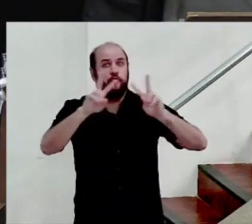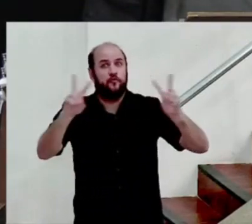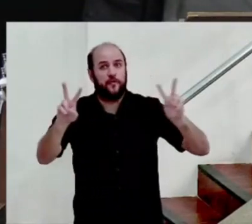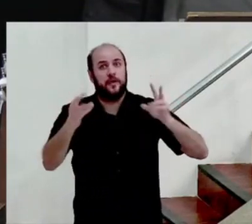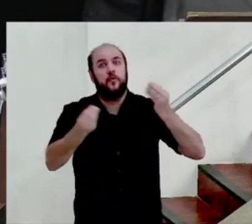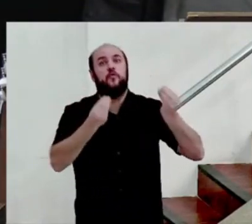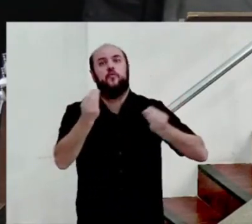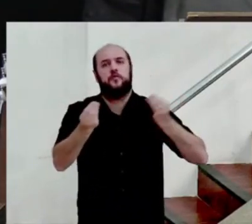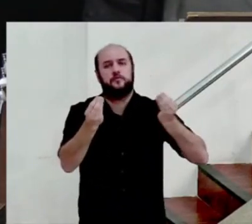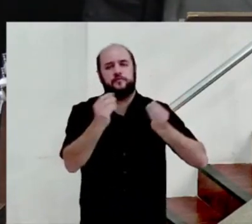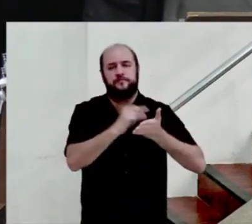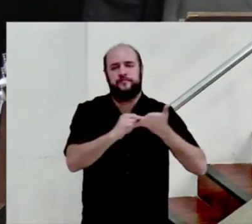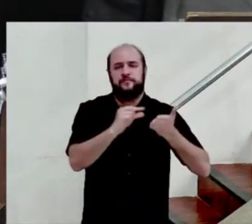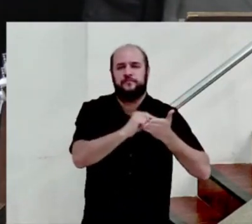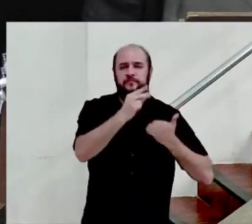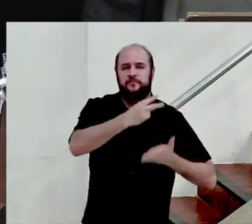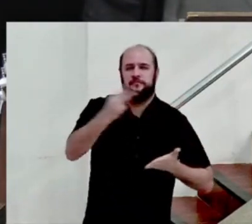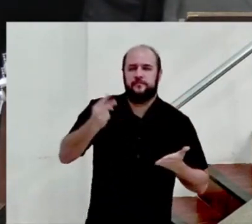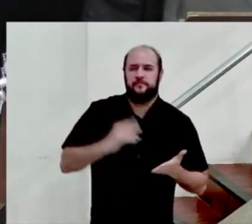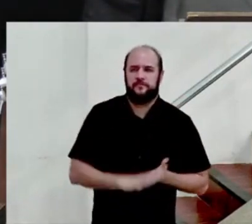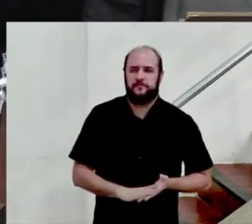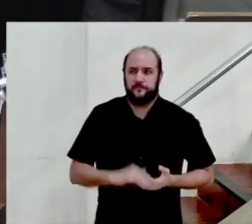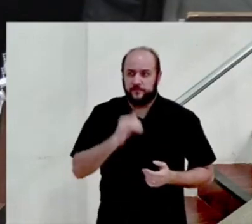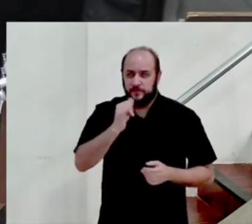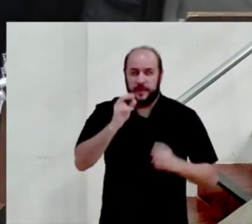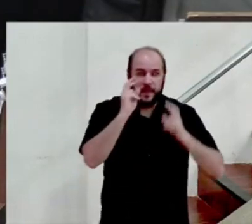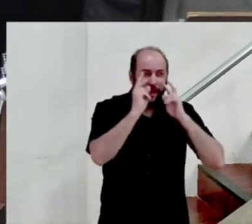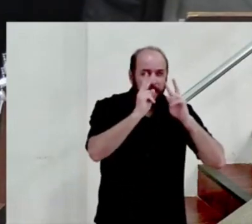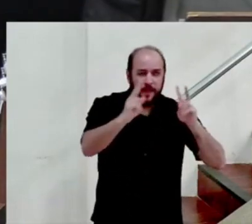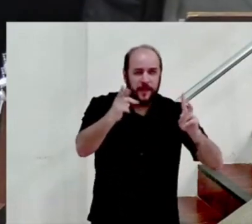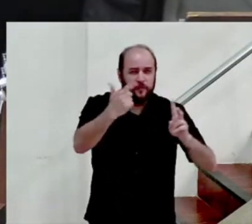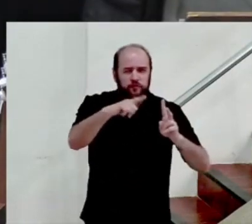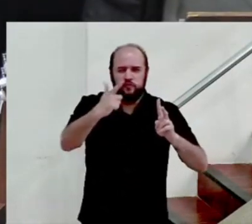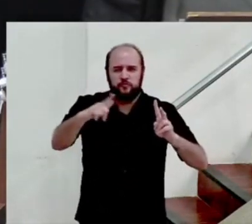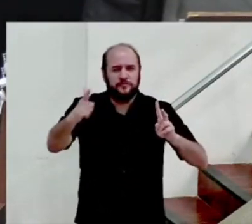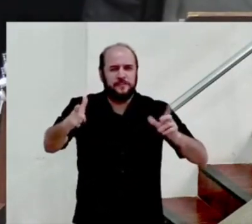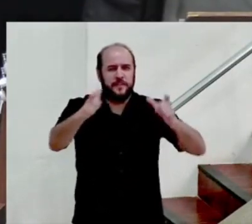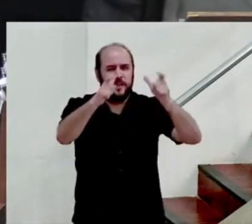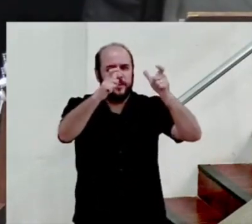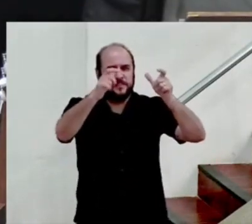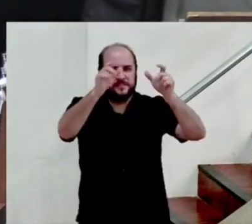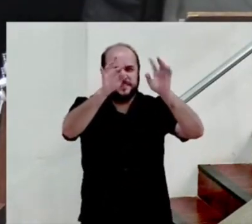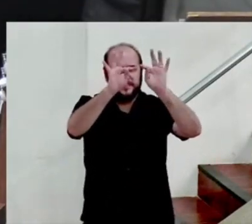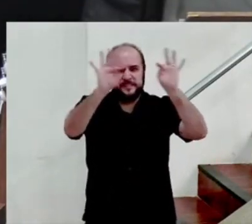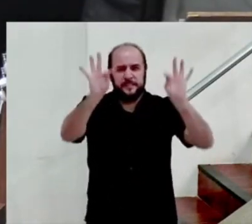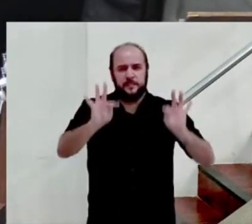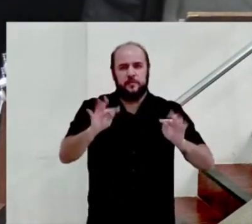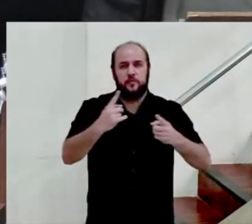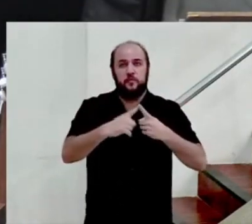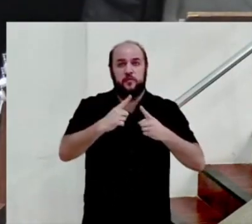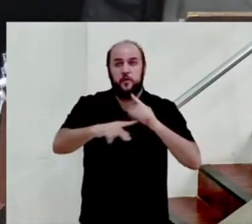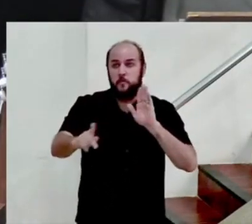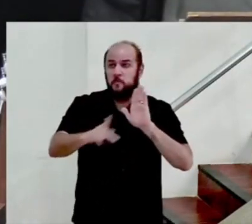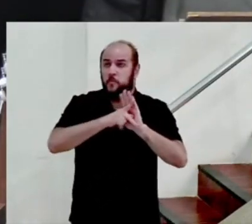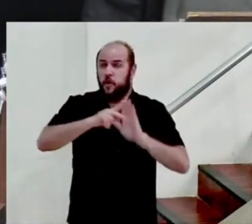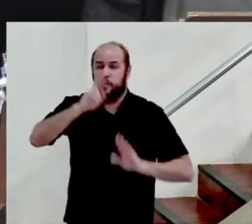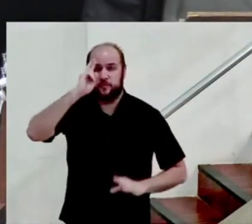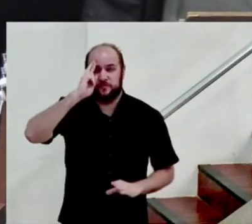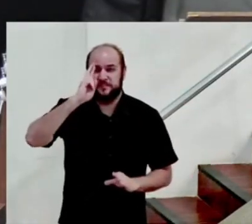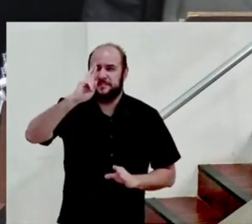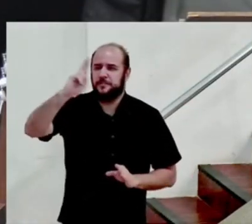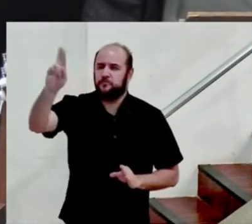forma, versículo 22, nela não vi santuário, porque seu santuário é o Senhor, o